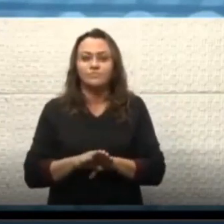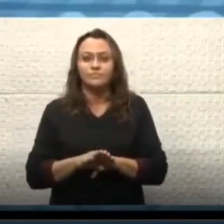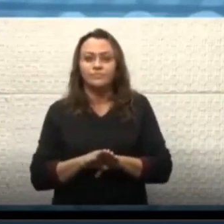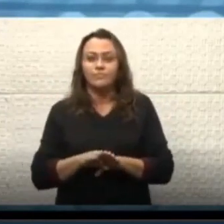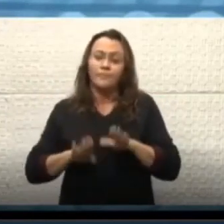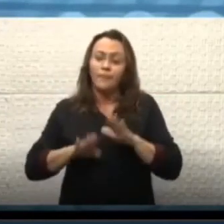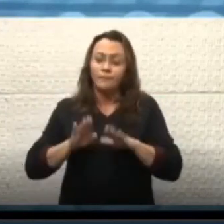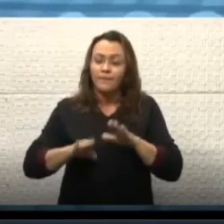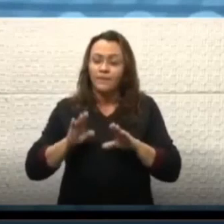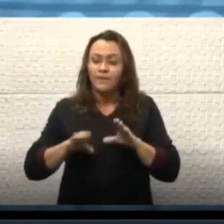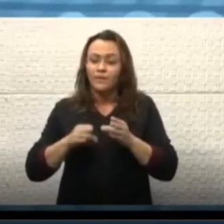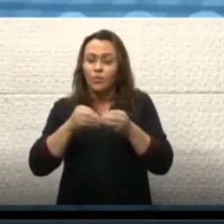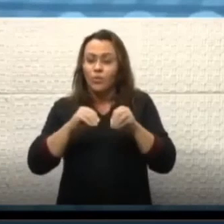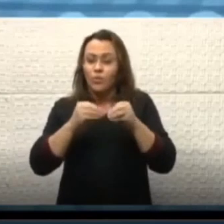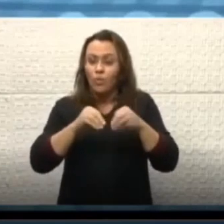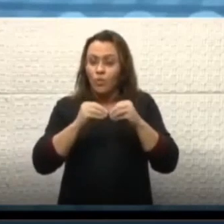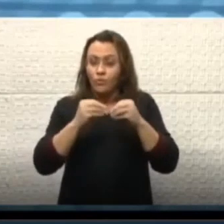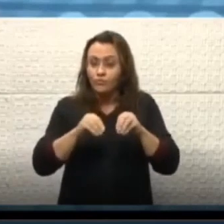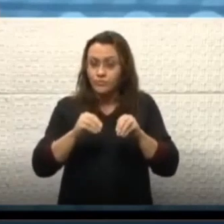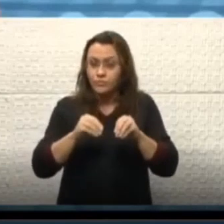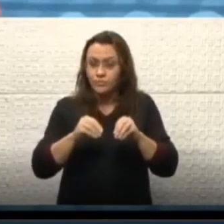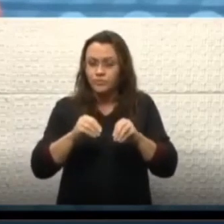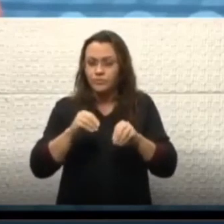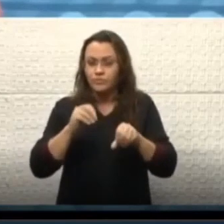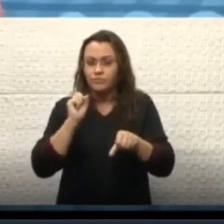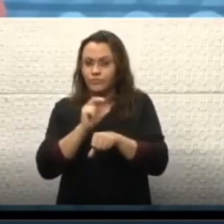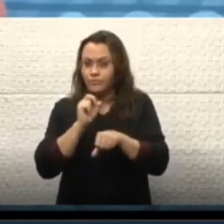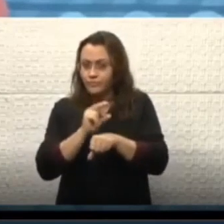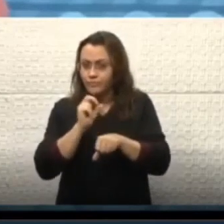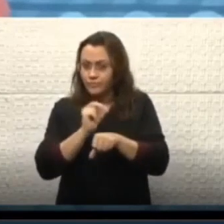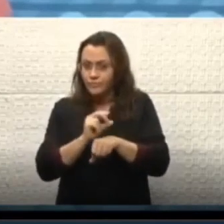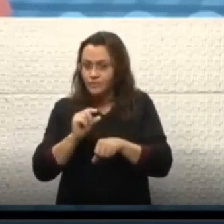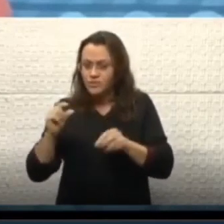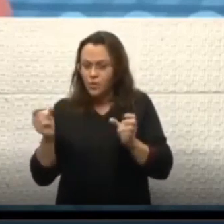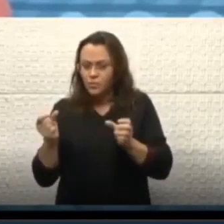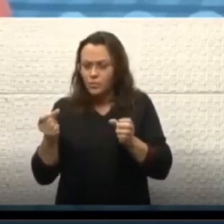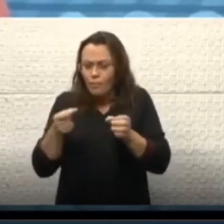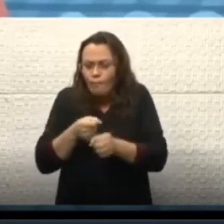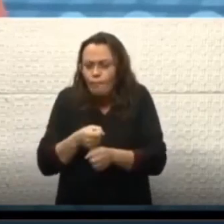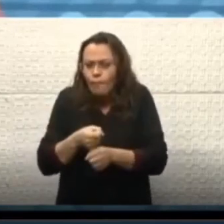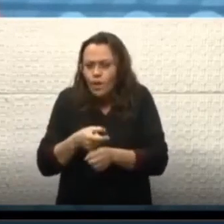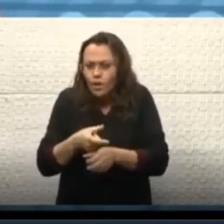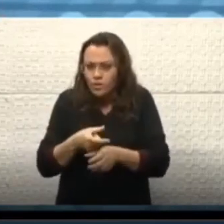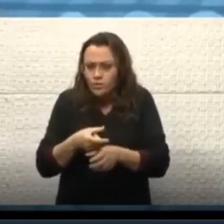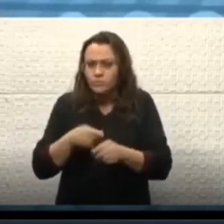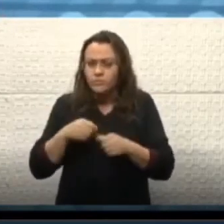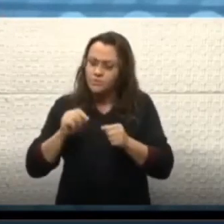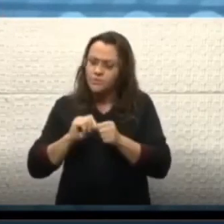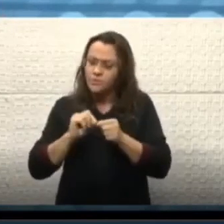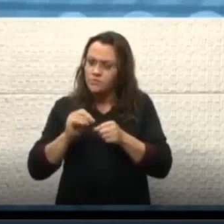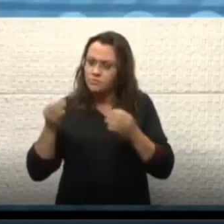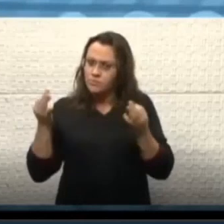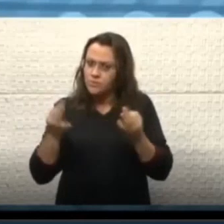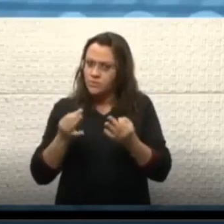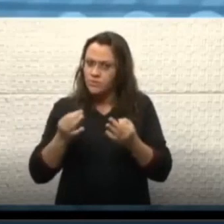aí, ovos de parasitas, por exemplo, que são bem menores. Então, tem que fazer esse procedimento de forma correta.